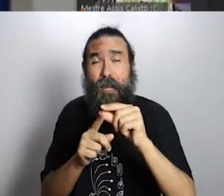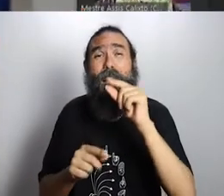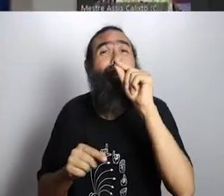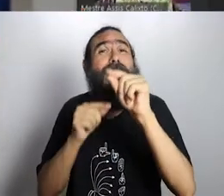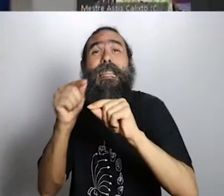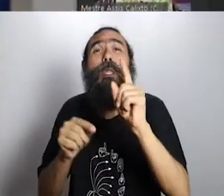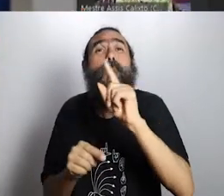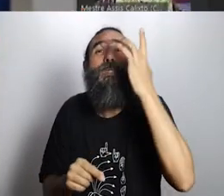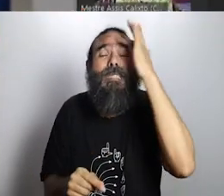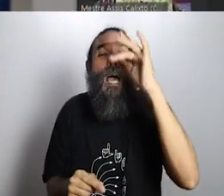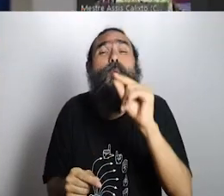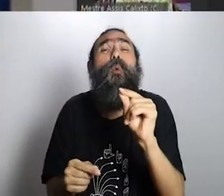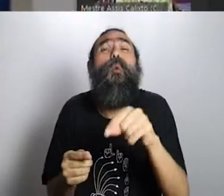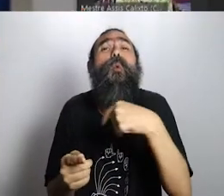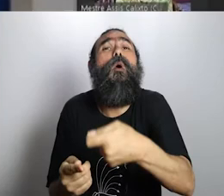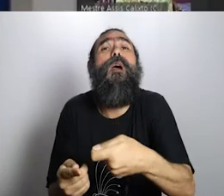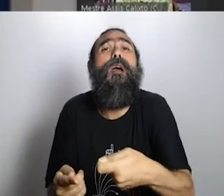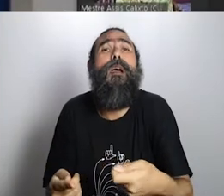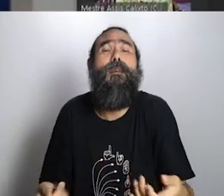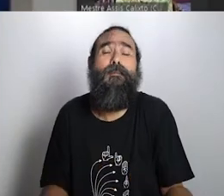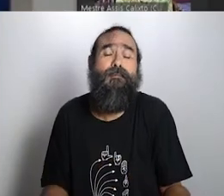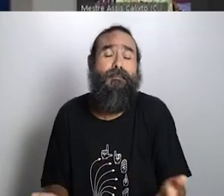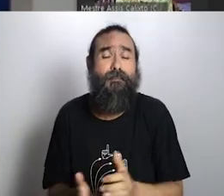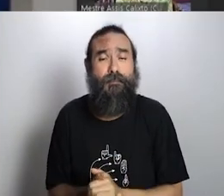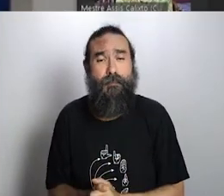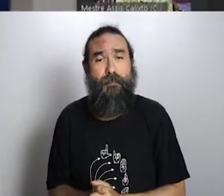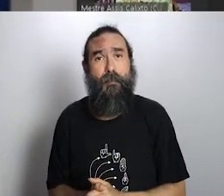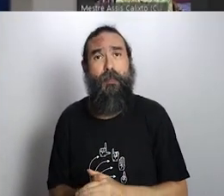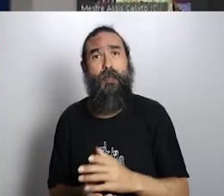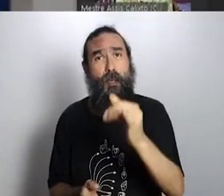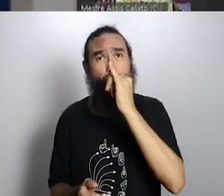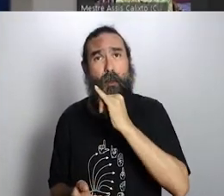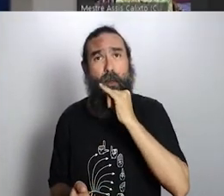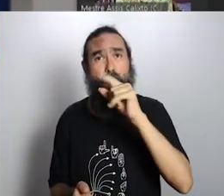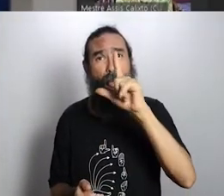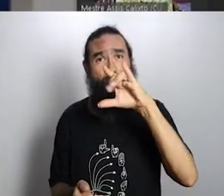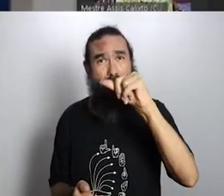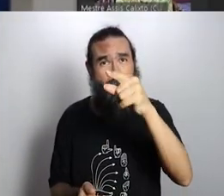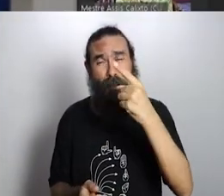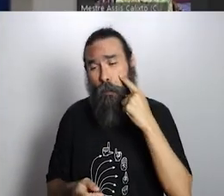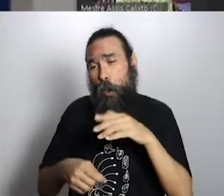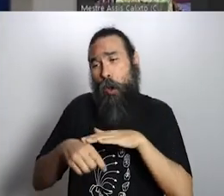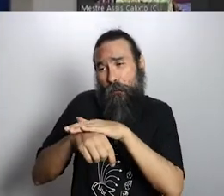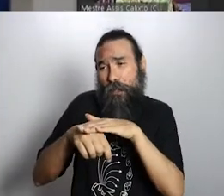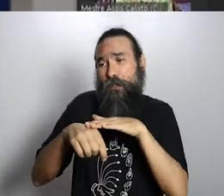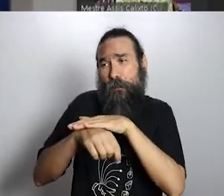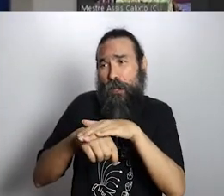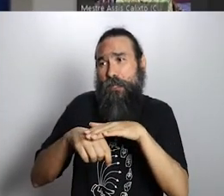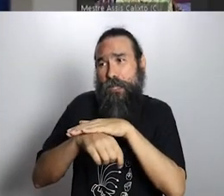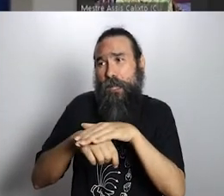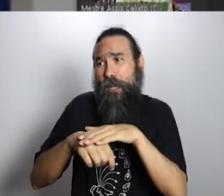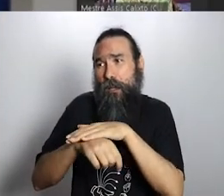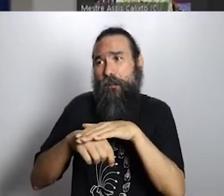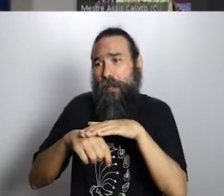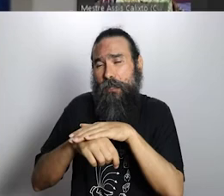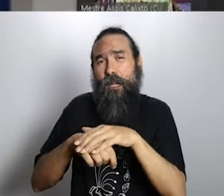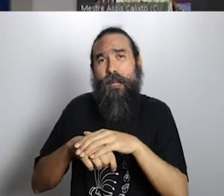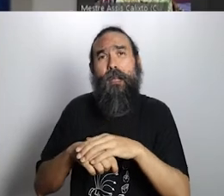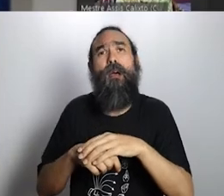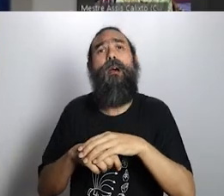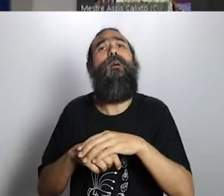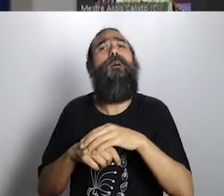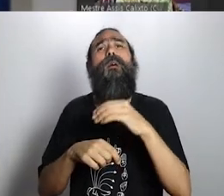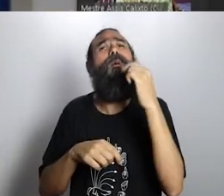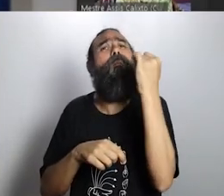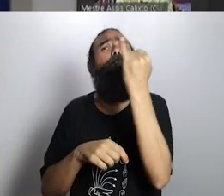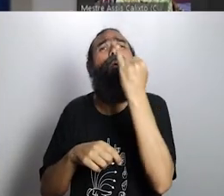que foram lá, conversou com Lia meia hora, ouviram alguma coisa sobre Baracho, nem foram lá em Severina para ouvir